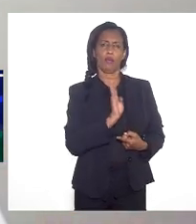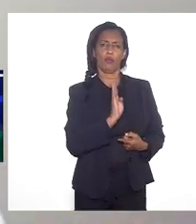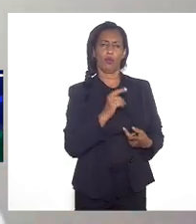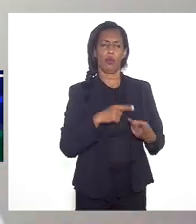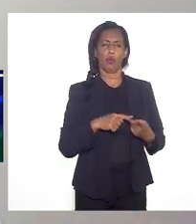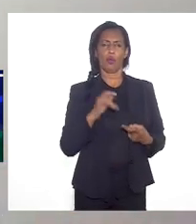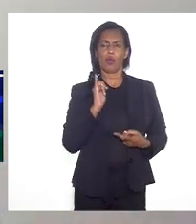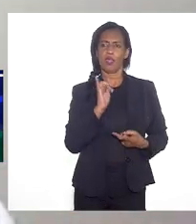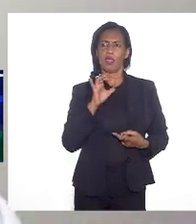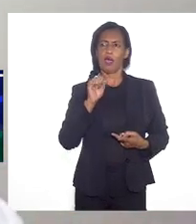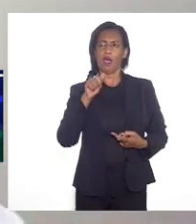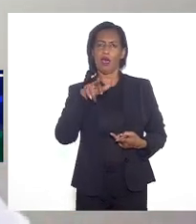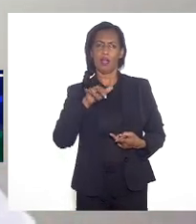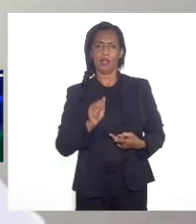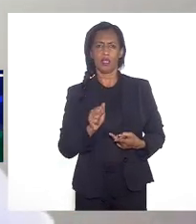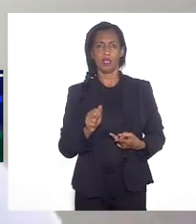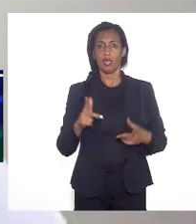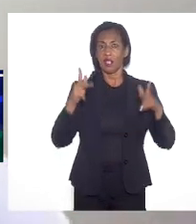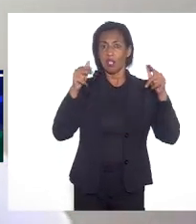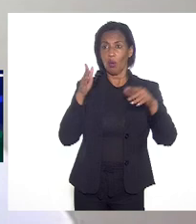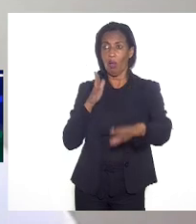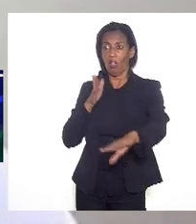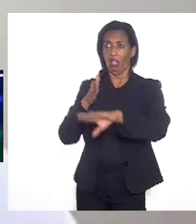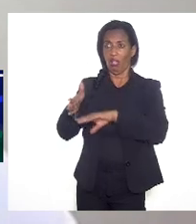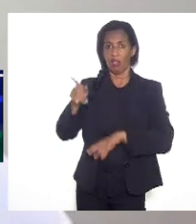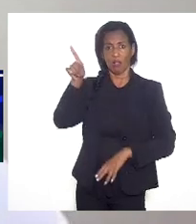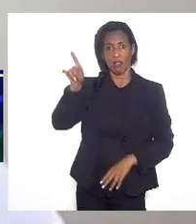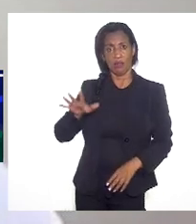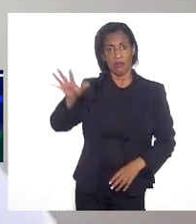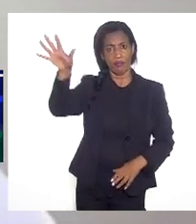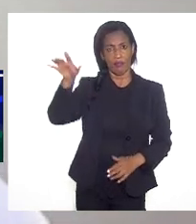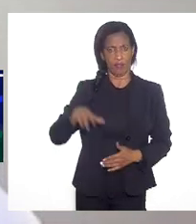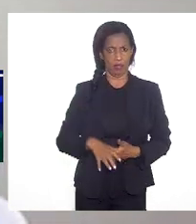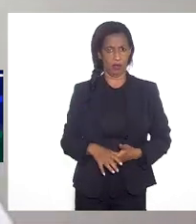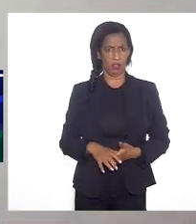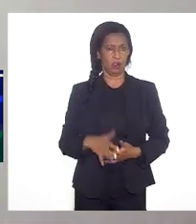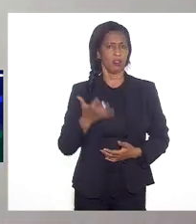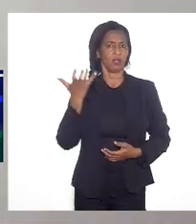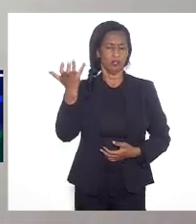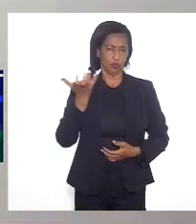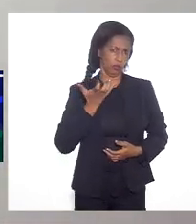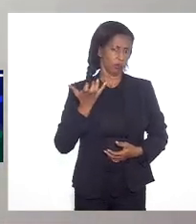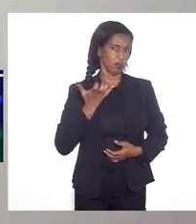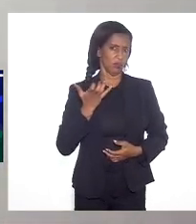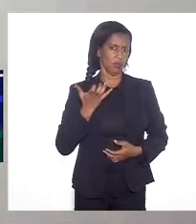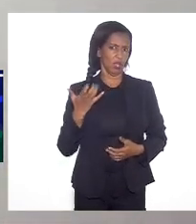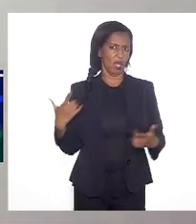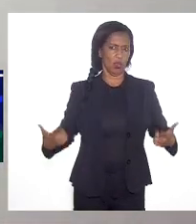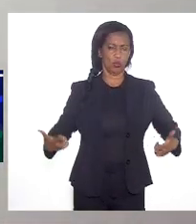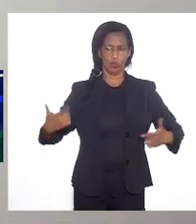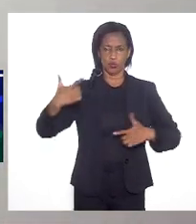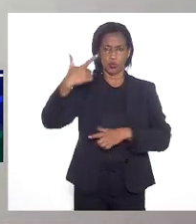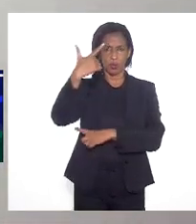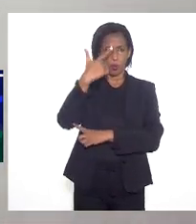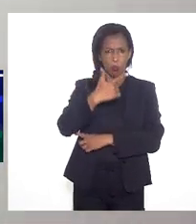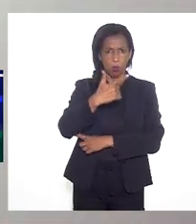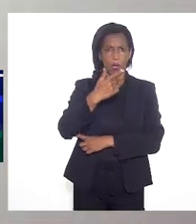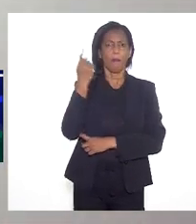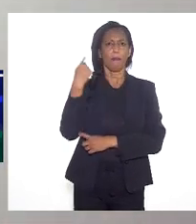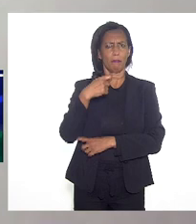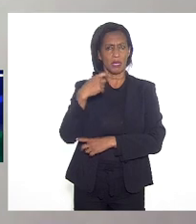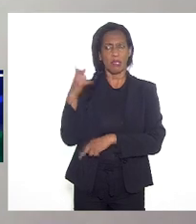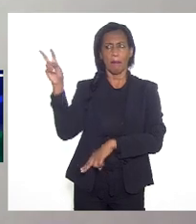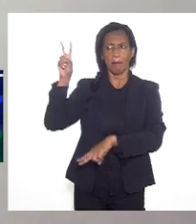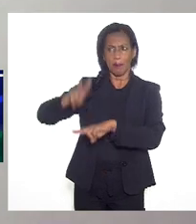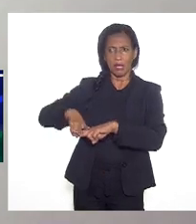no asfalto, da maneira que atua nas favelas. A gente quer que os fuzis sejam apreendidos, que as